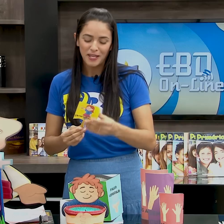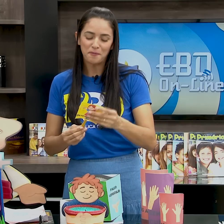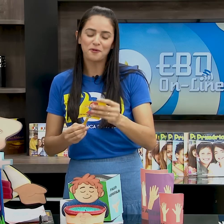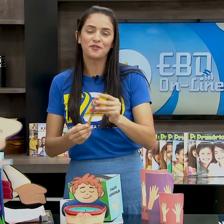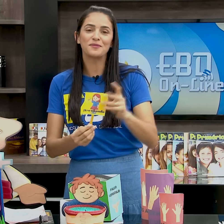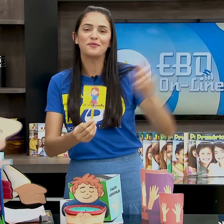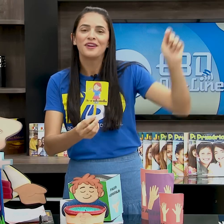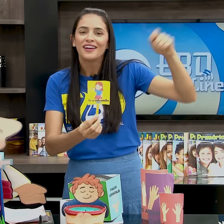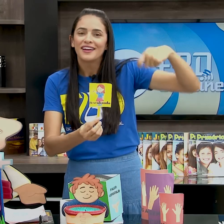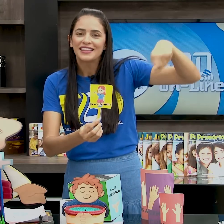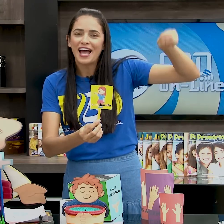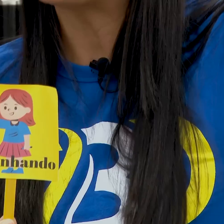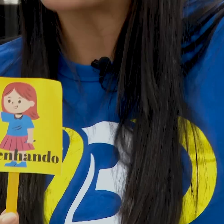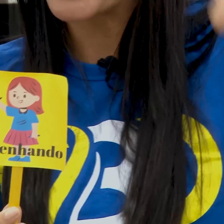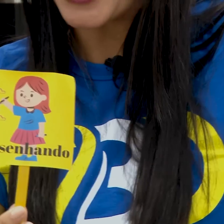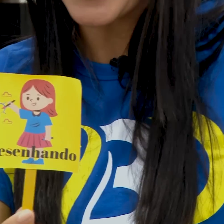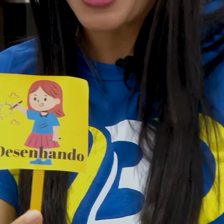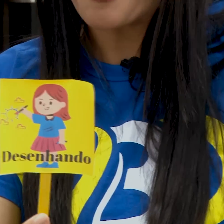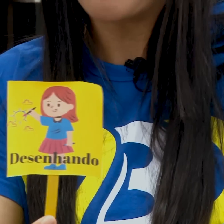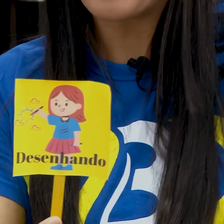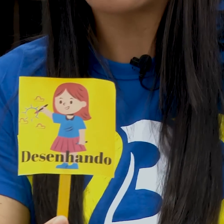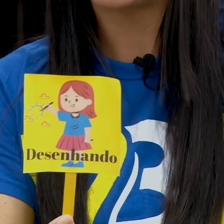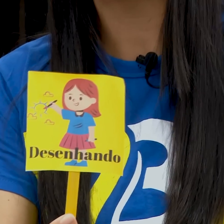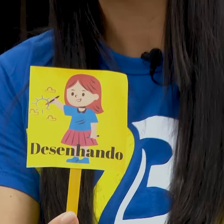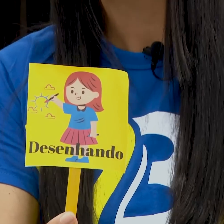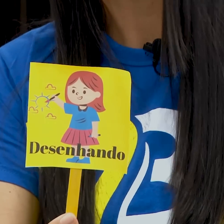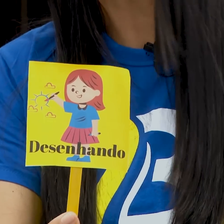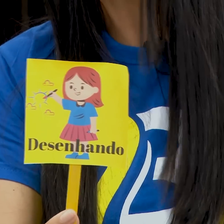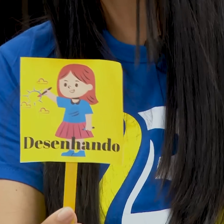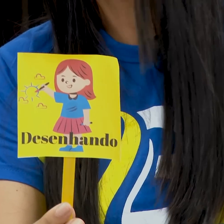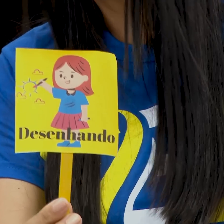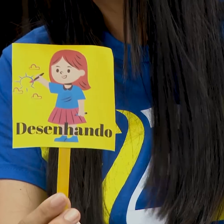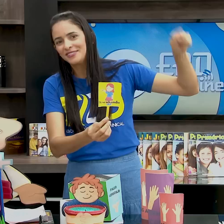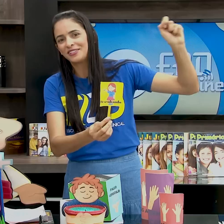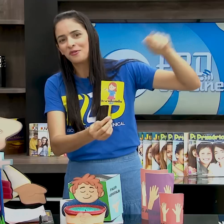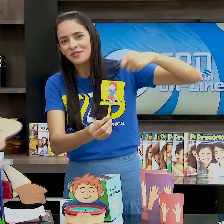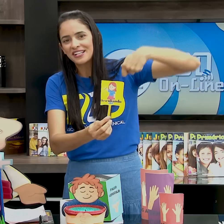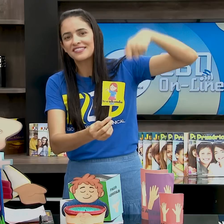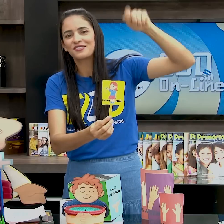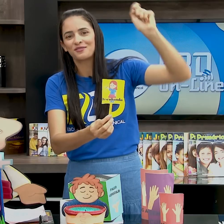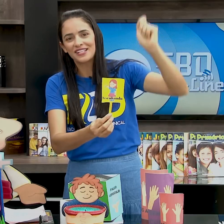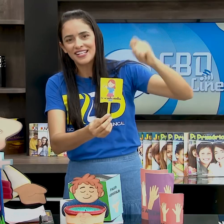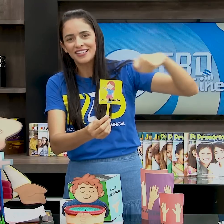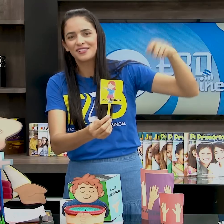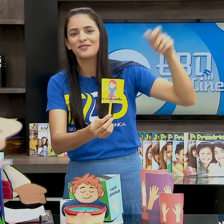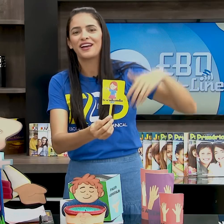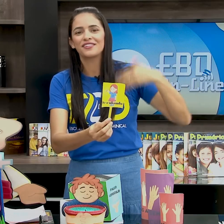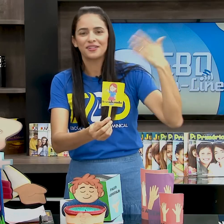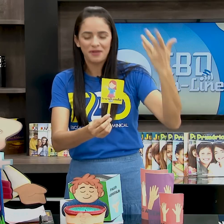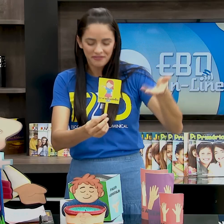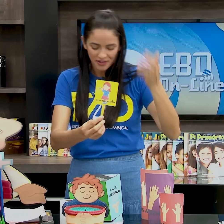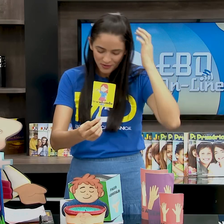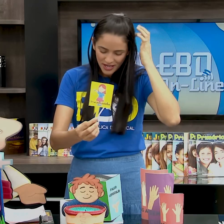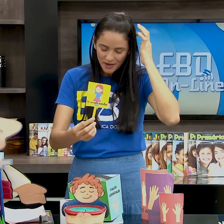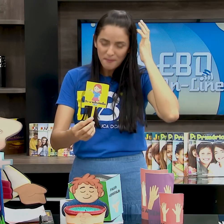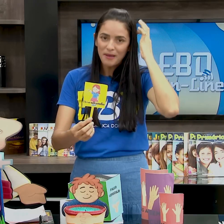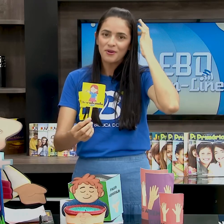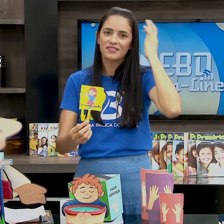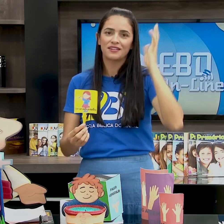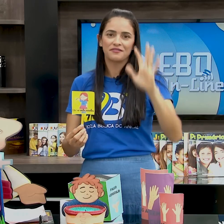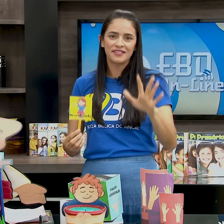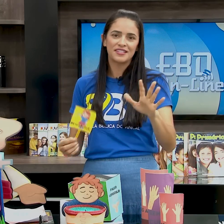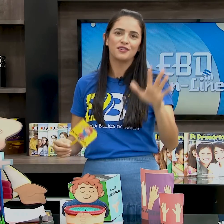e por último na imaginação obviamente desenhando então Enquanto elas estão desenhando elas também vão